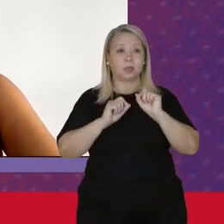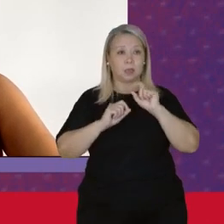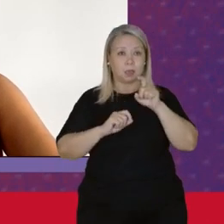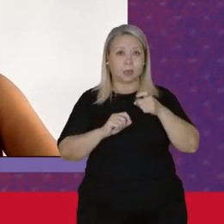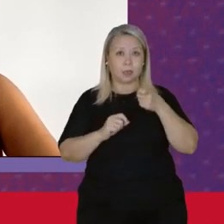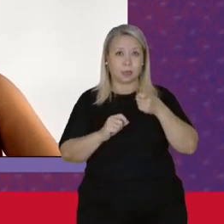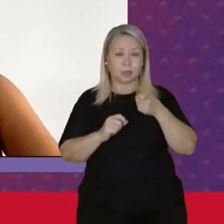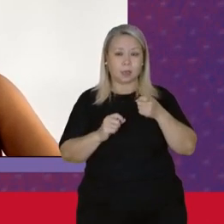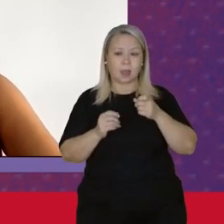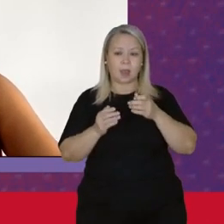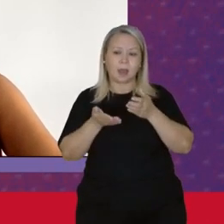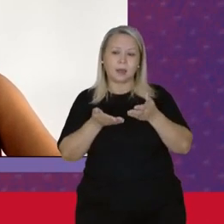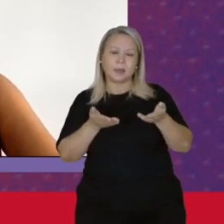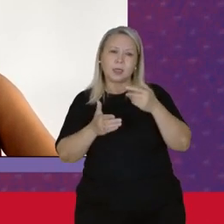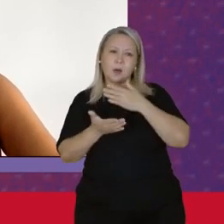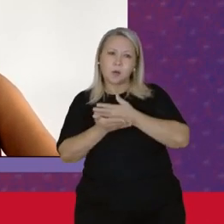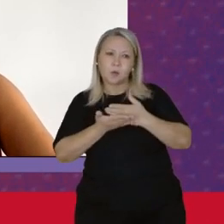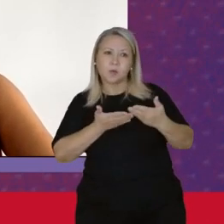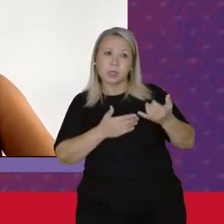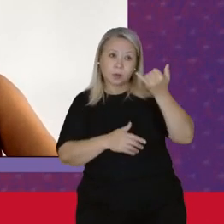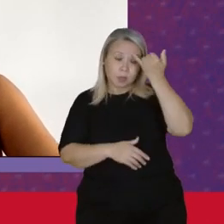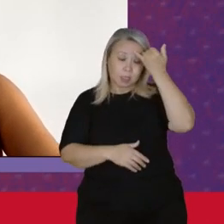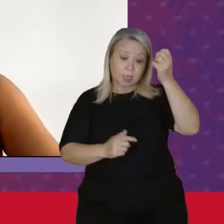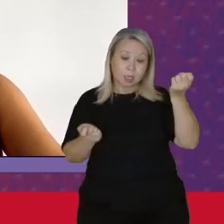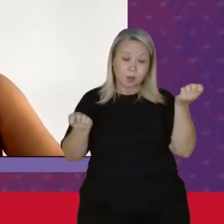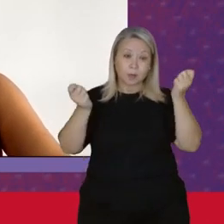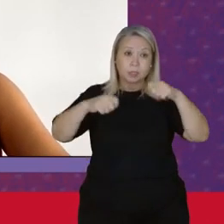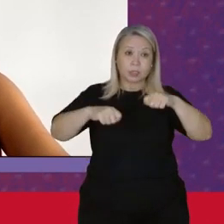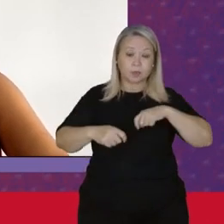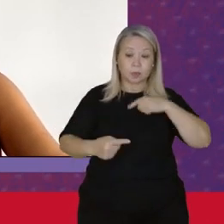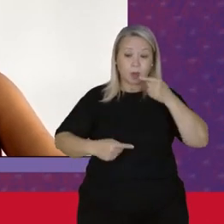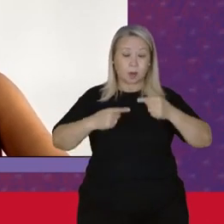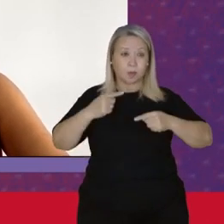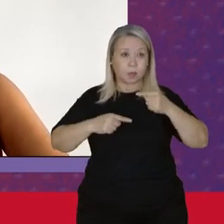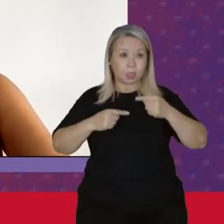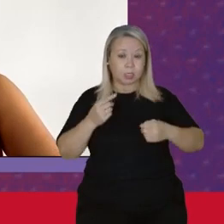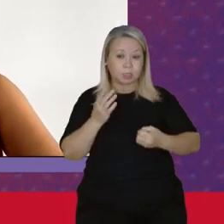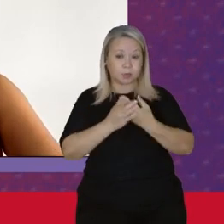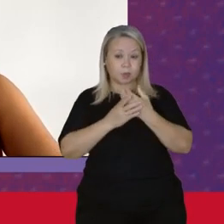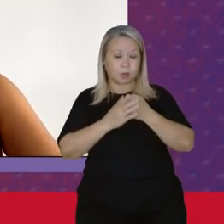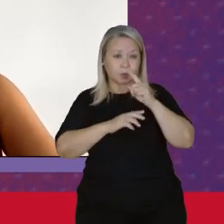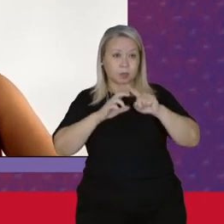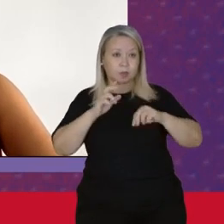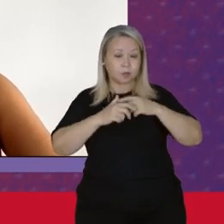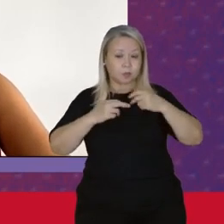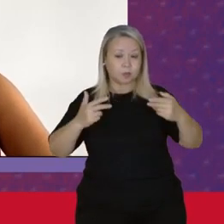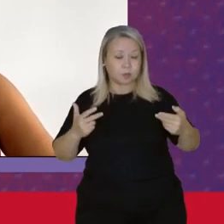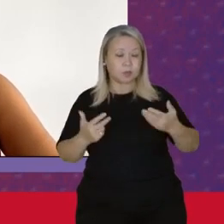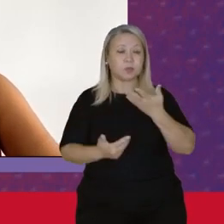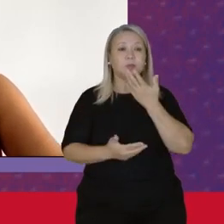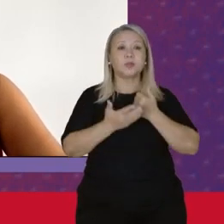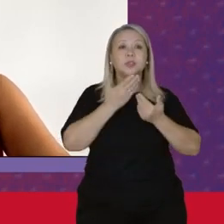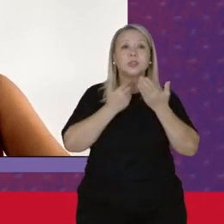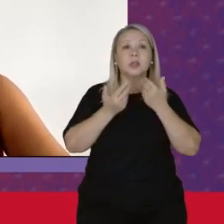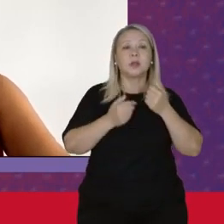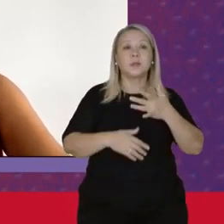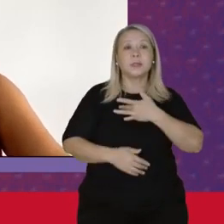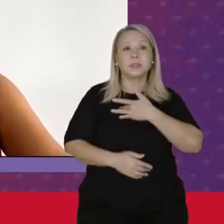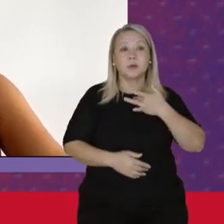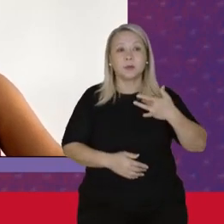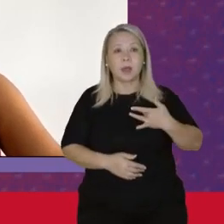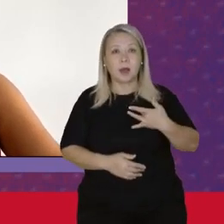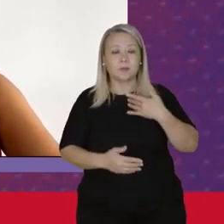que parte da ideia de que é possível ter uma política de produção de alimentos saudáveis em harmonia com o meio